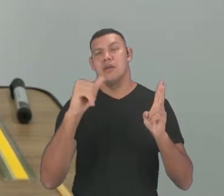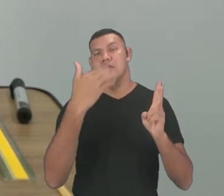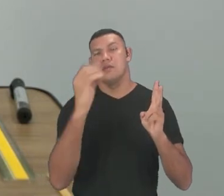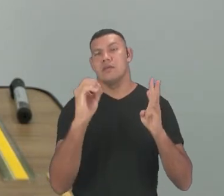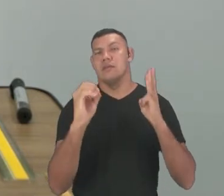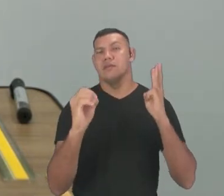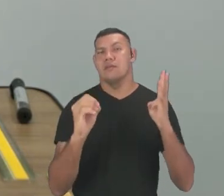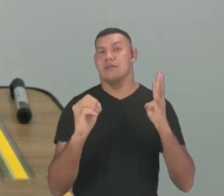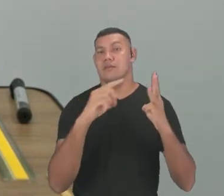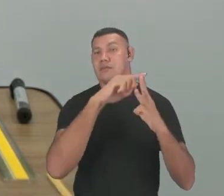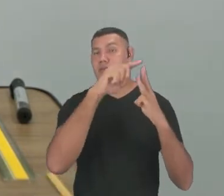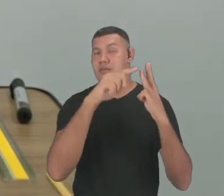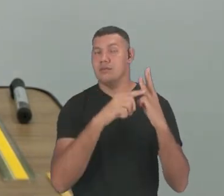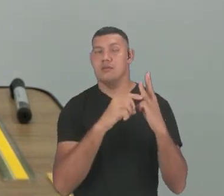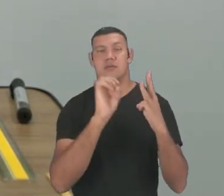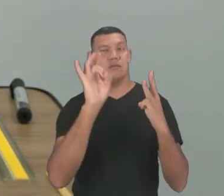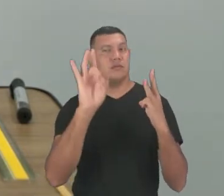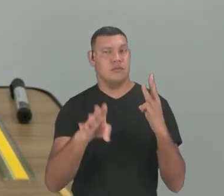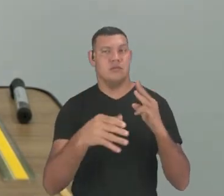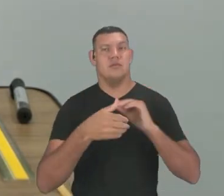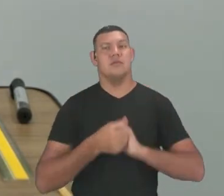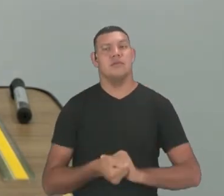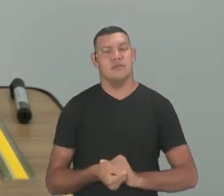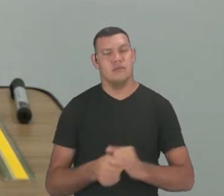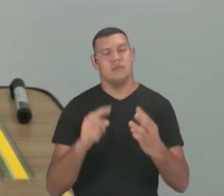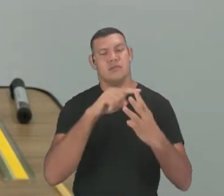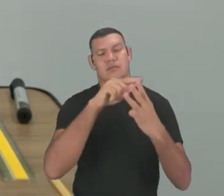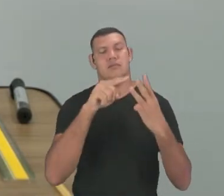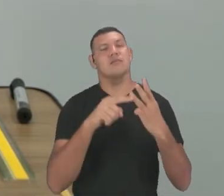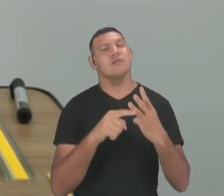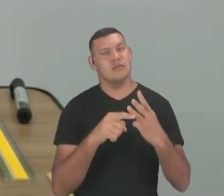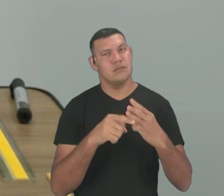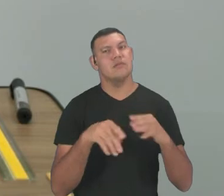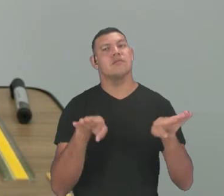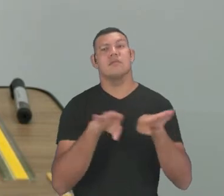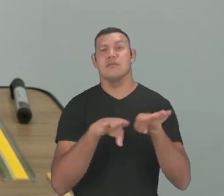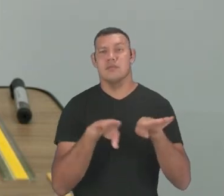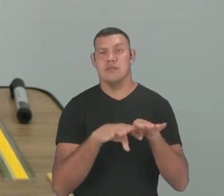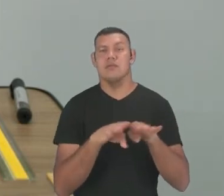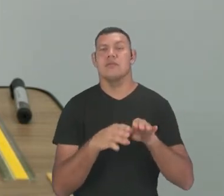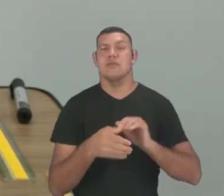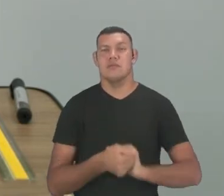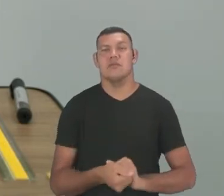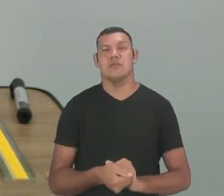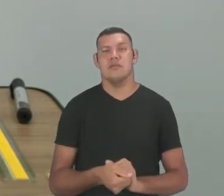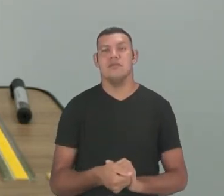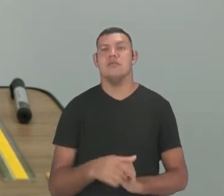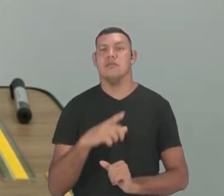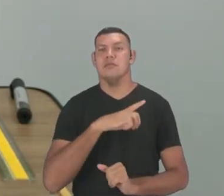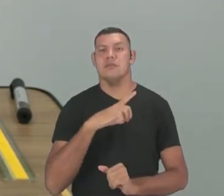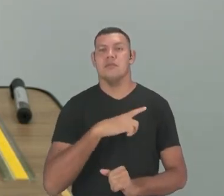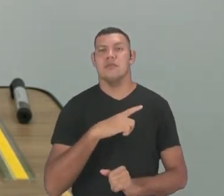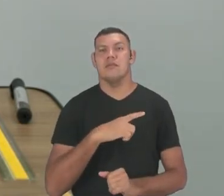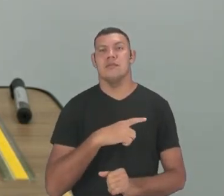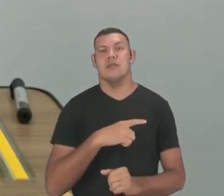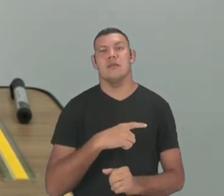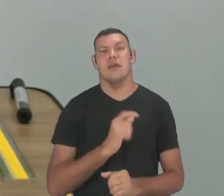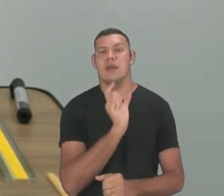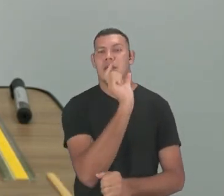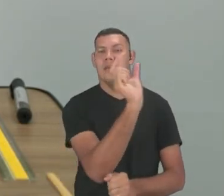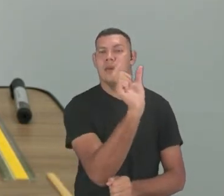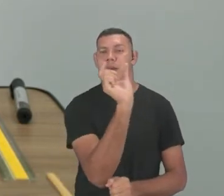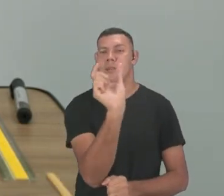sons da palavra tem três sons três sílabas também podemos chama dizer que essa palavra tem três